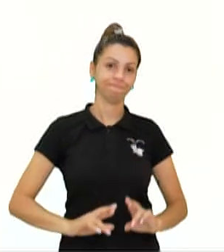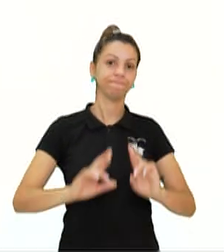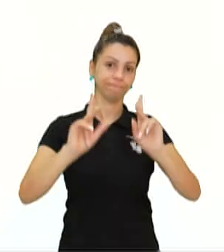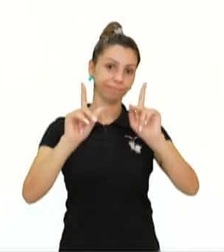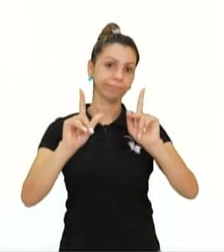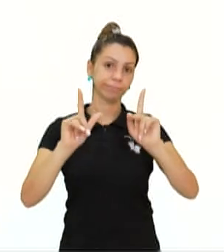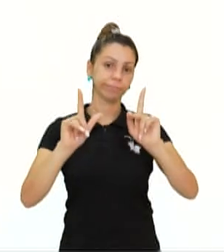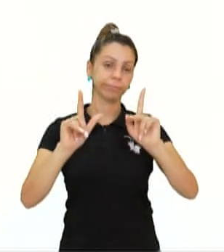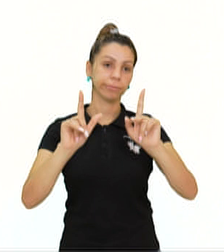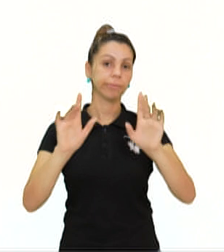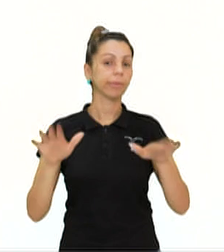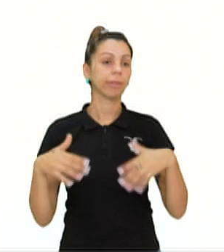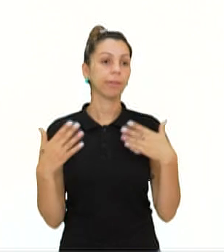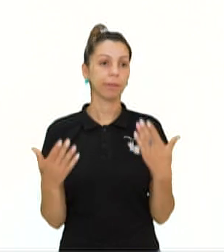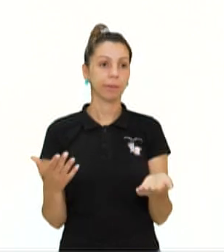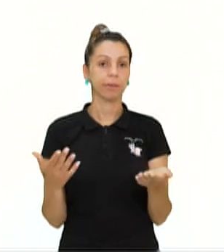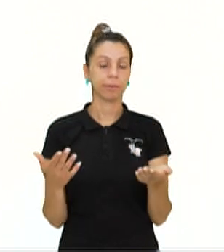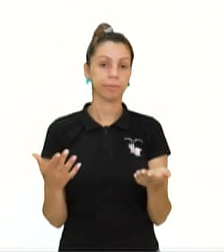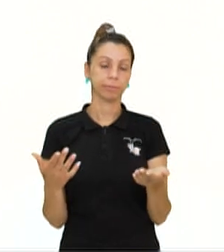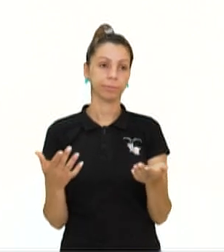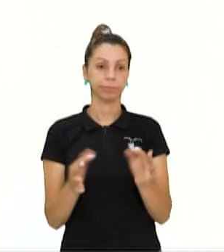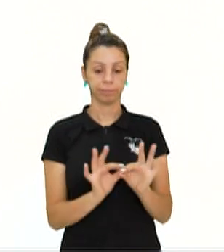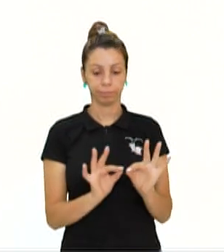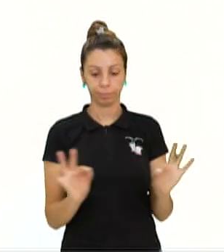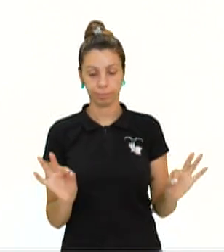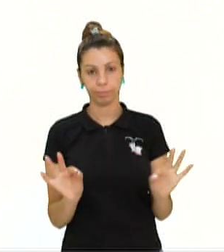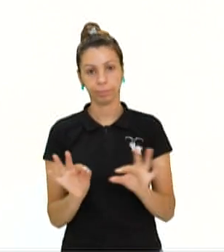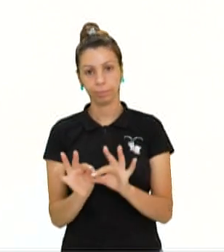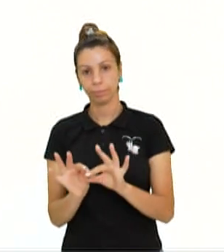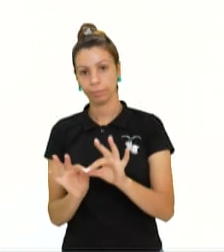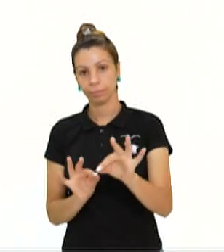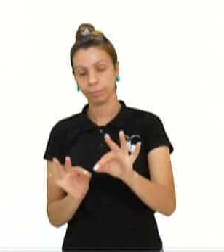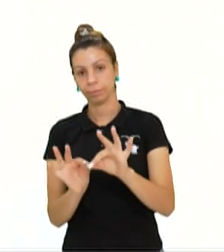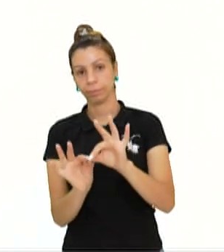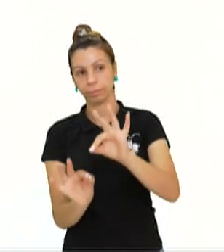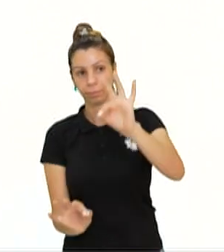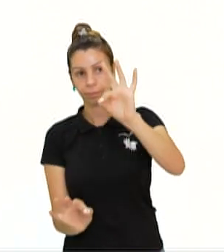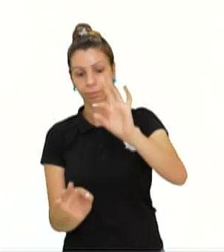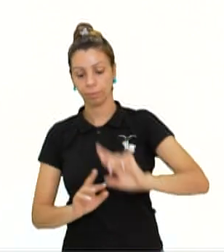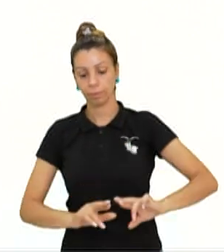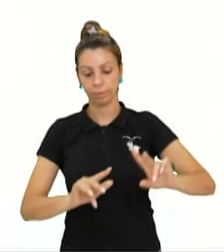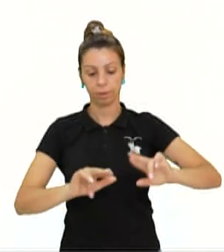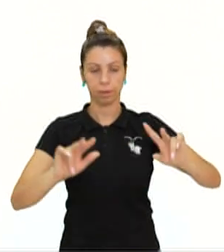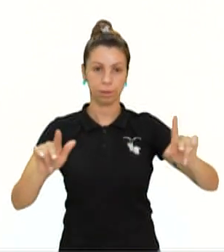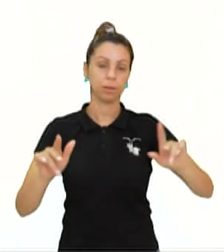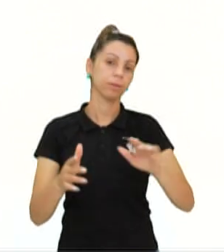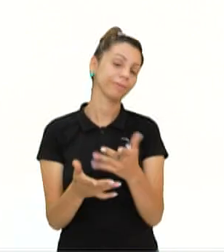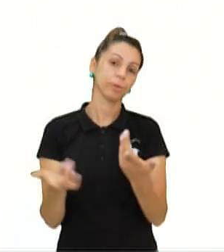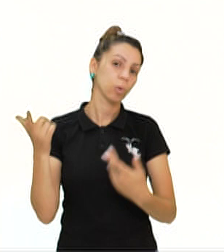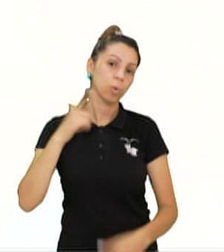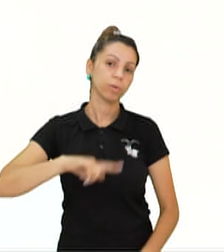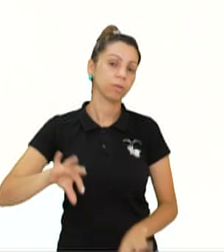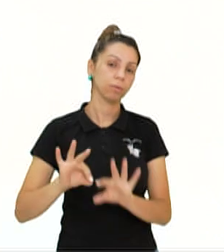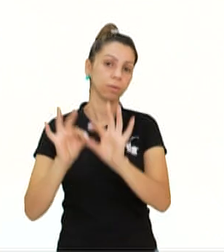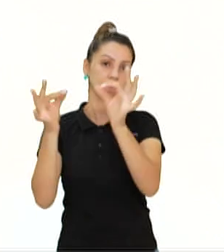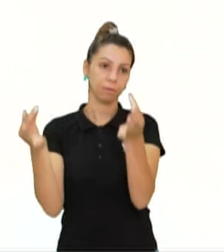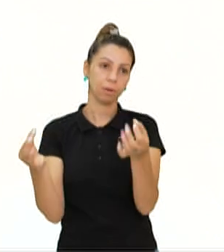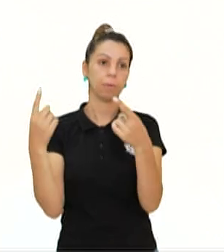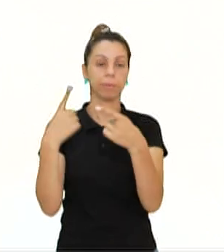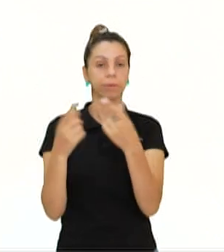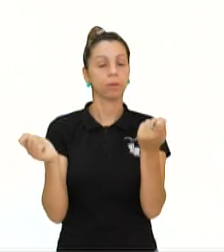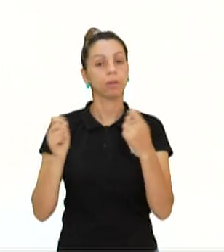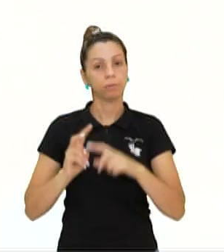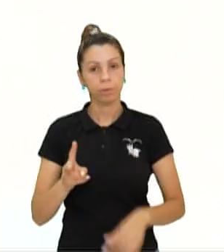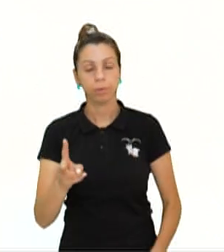arestas diferentes, né, comprimento, largura e altura, então não há simplificação para a fórmula e